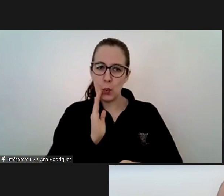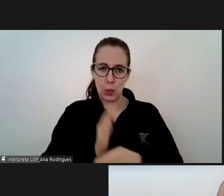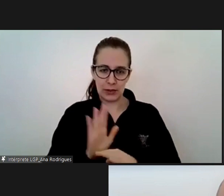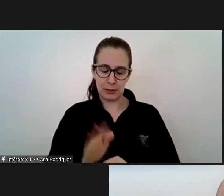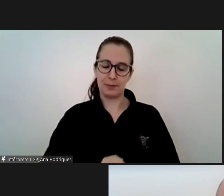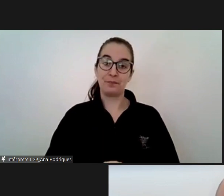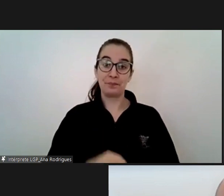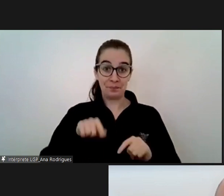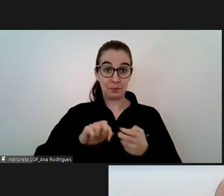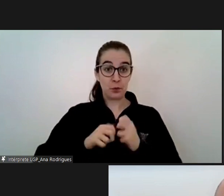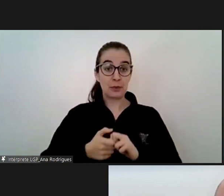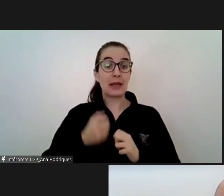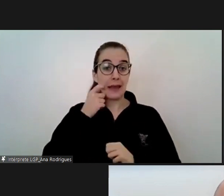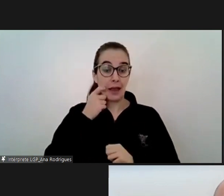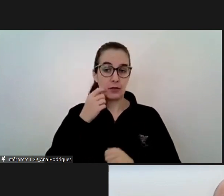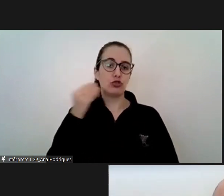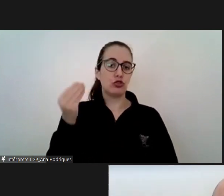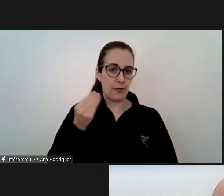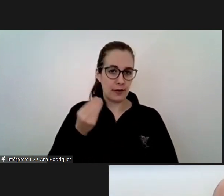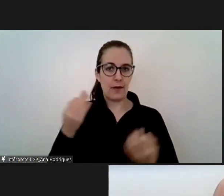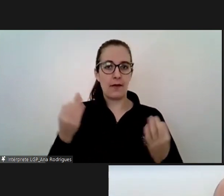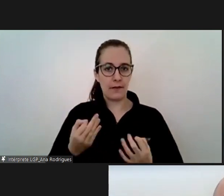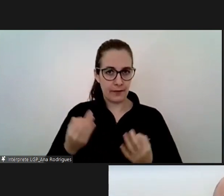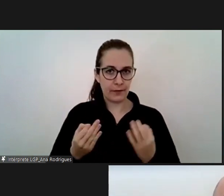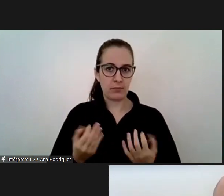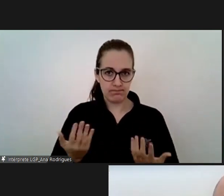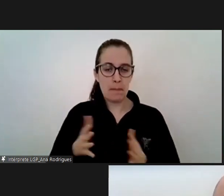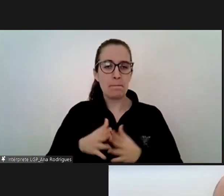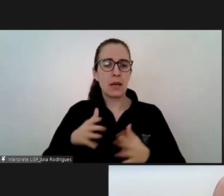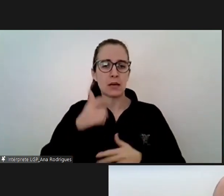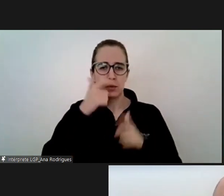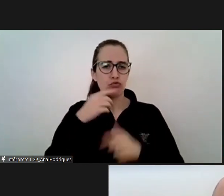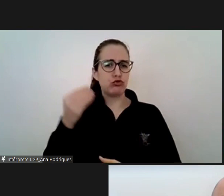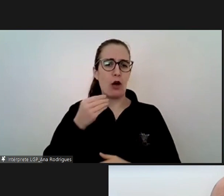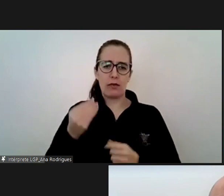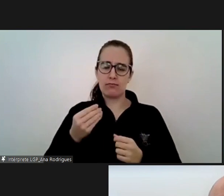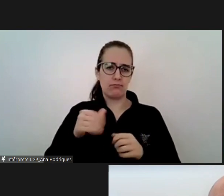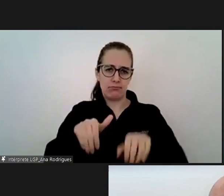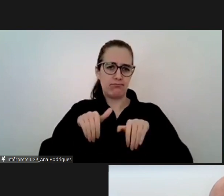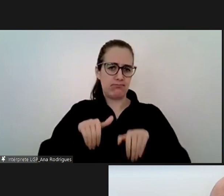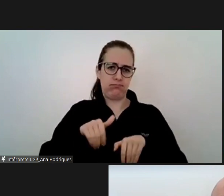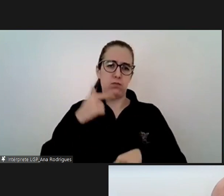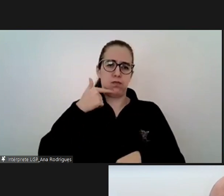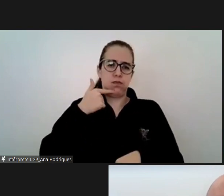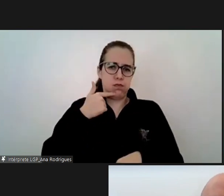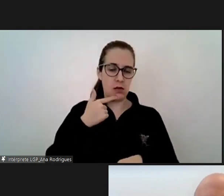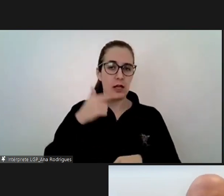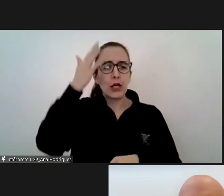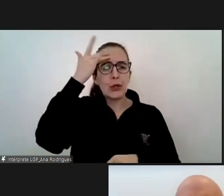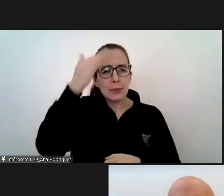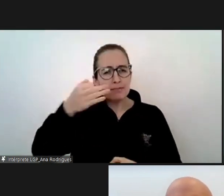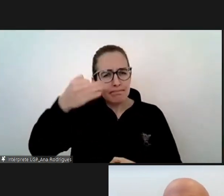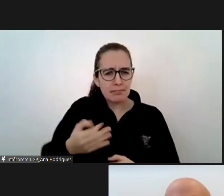problema com os jovens neste momento. Nós temos uma alta abstenção nos jovens. Não sabemos exatamente o número, mas enfim, os estudos apontam que